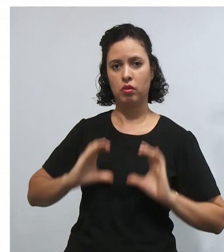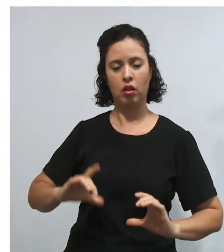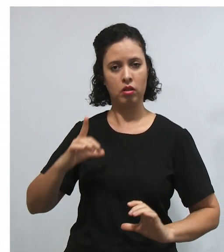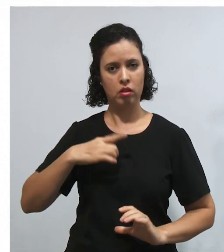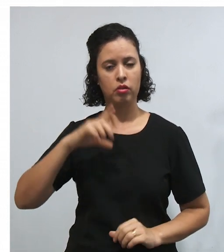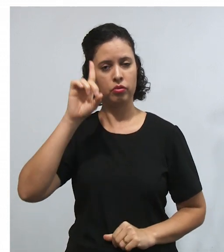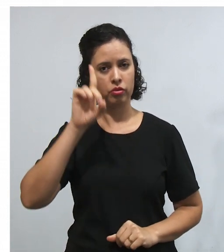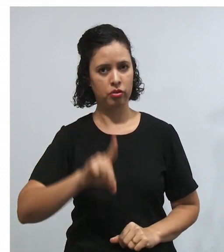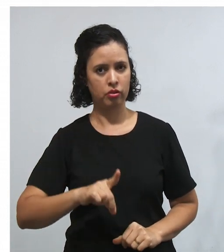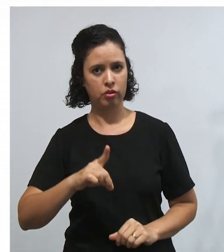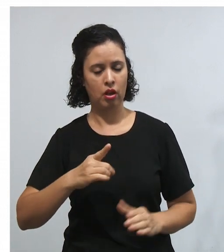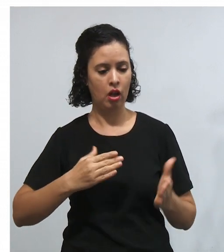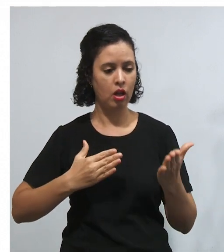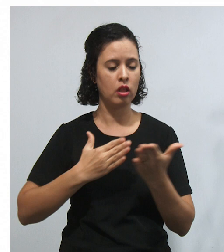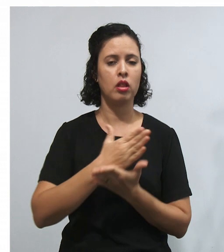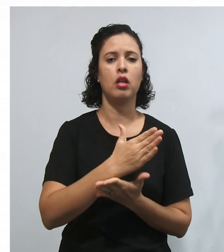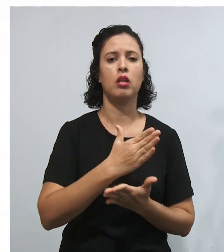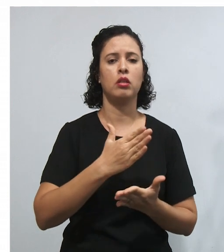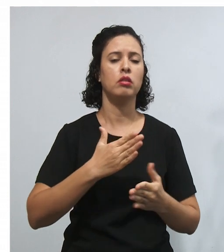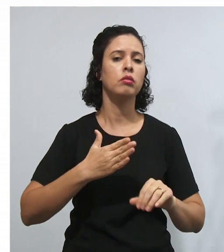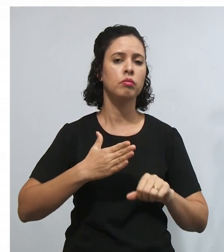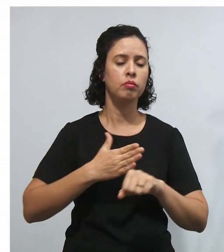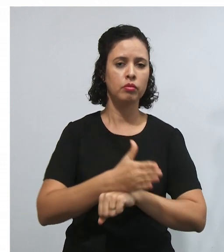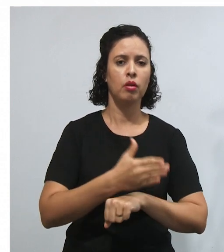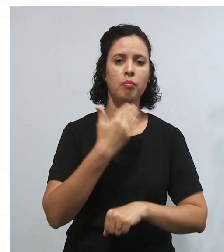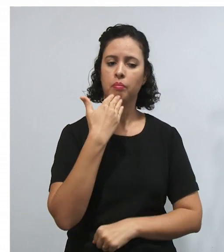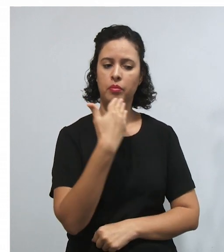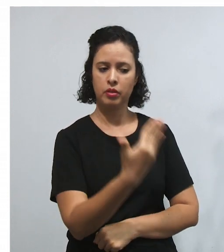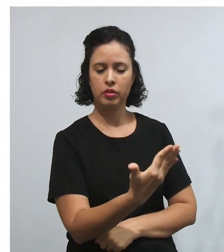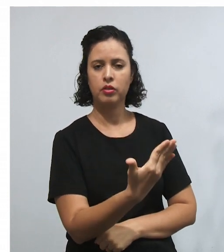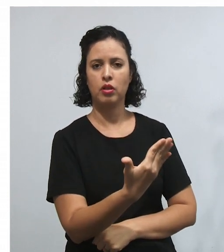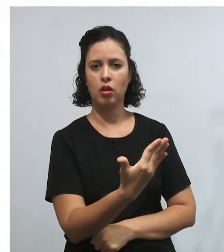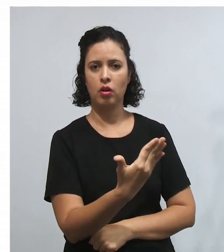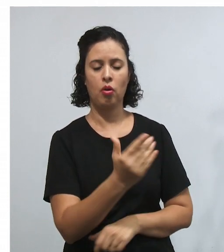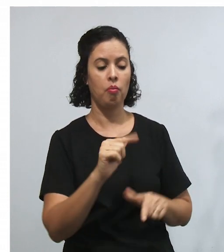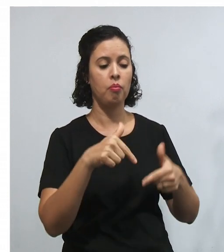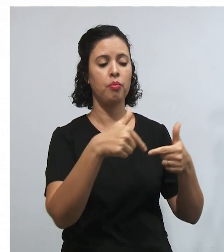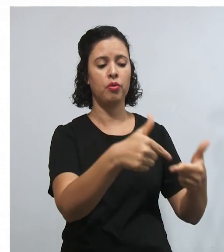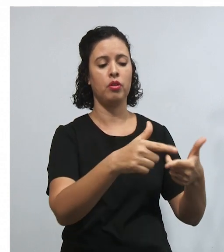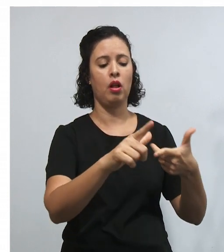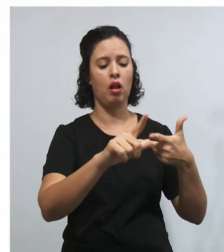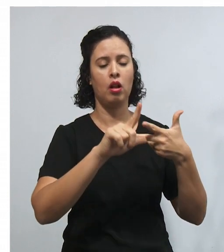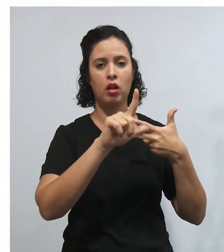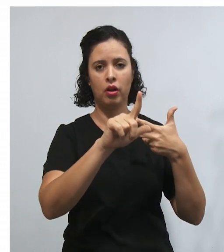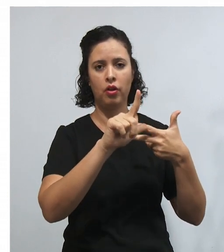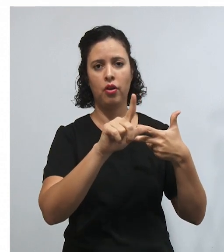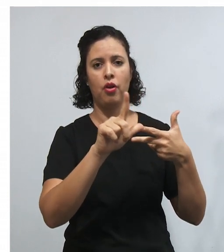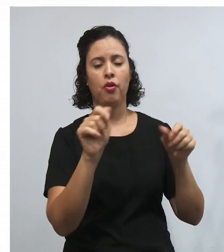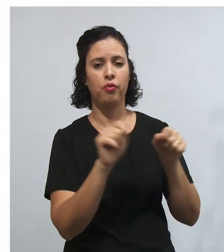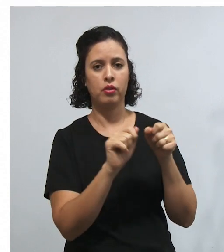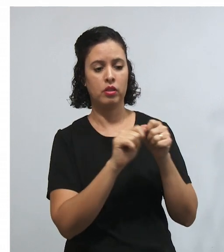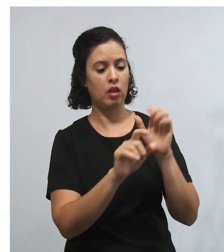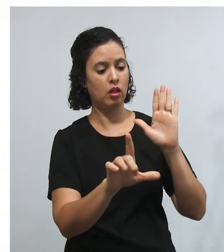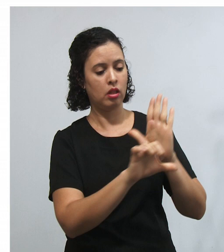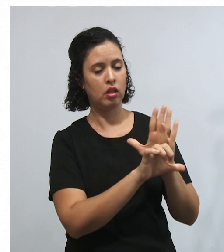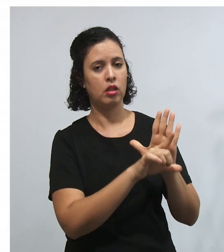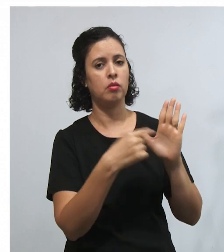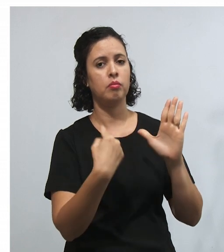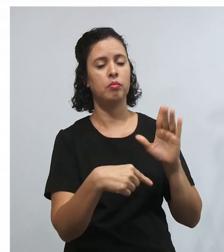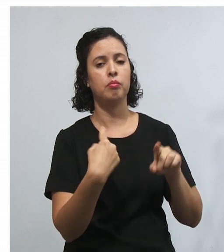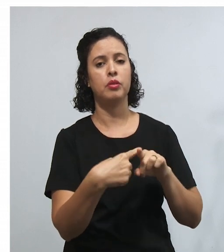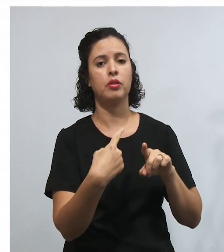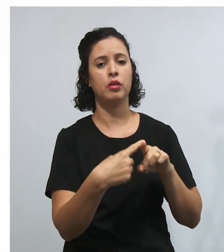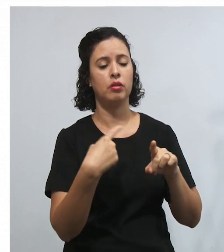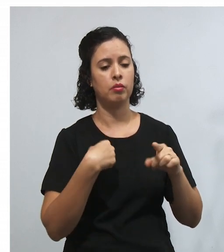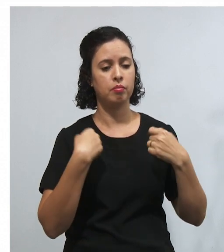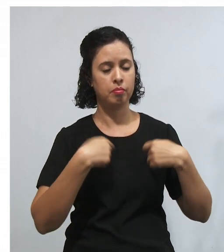esse mandado de injunção pedindo poder público, legislativo, produza a lei porque eu preciso resguardar uma situação e